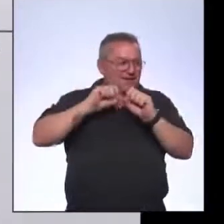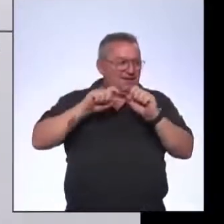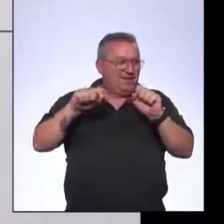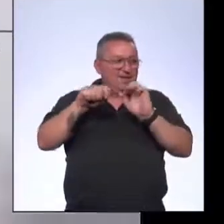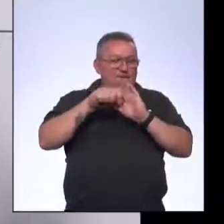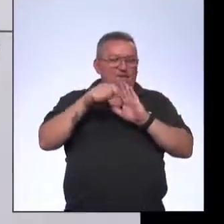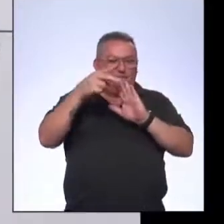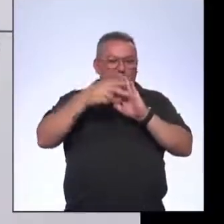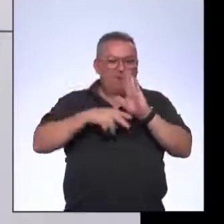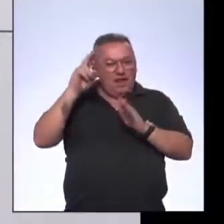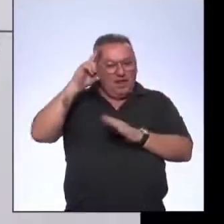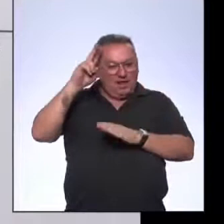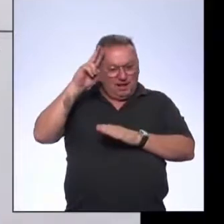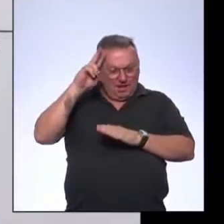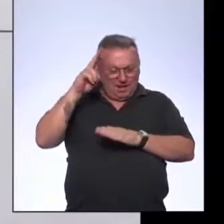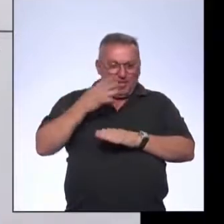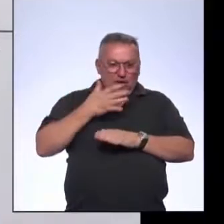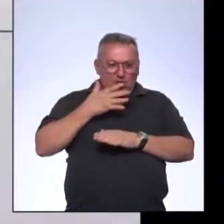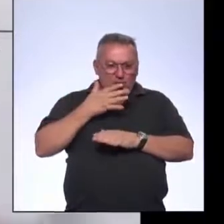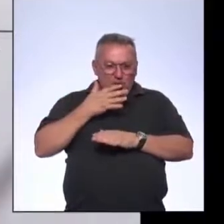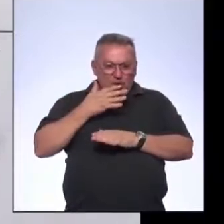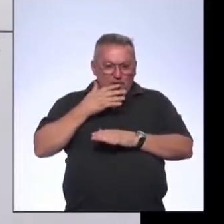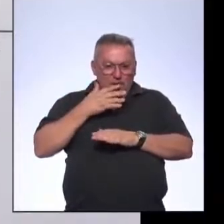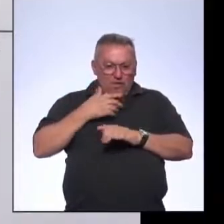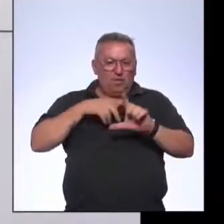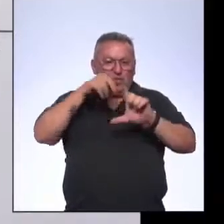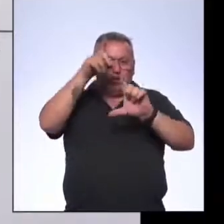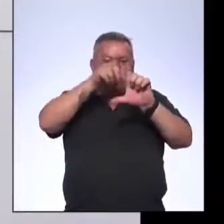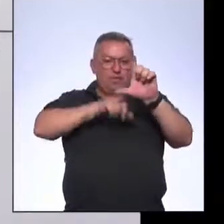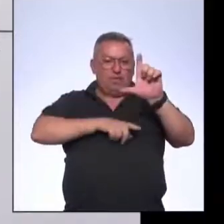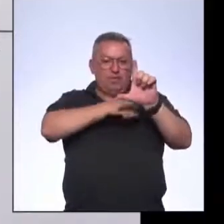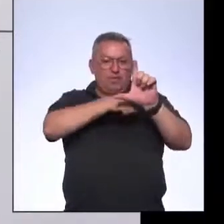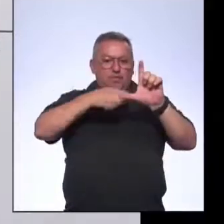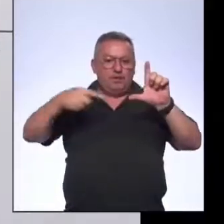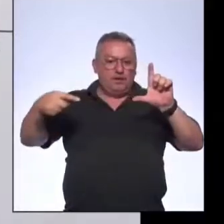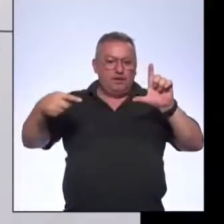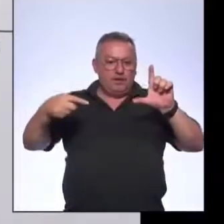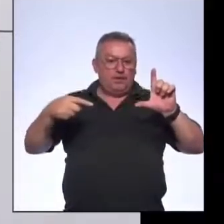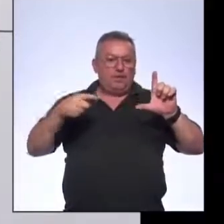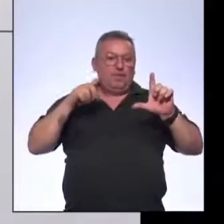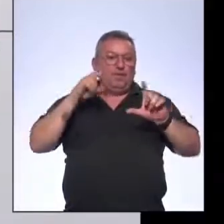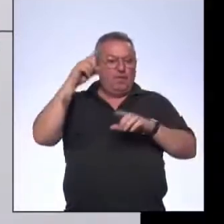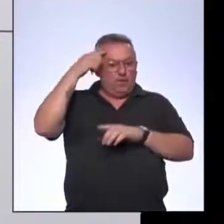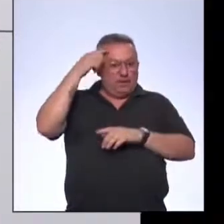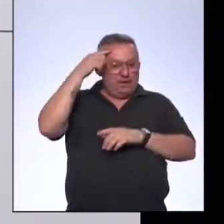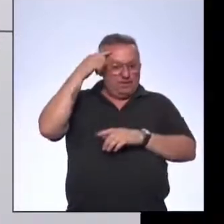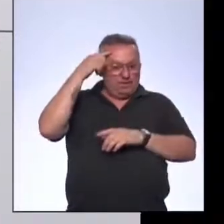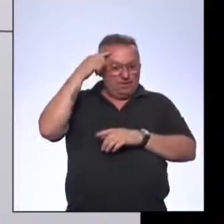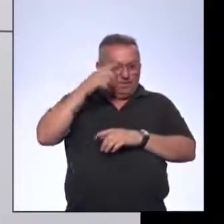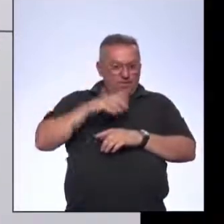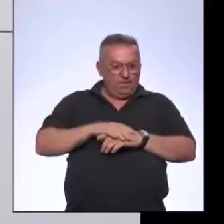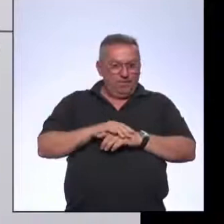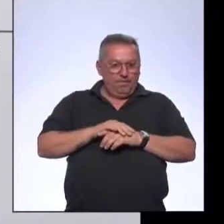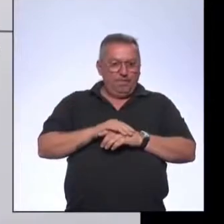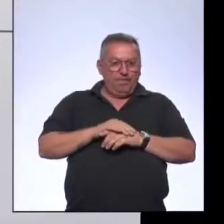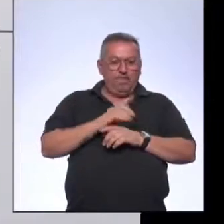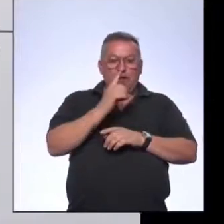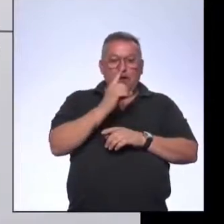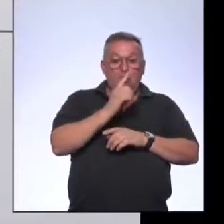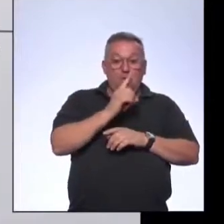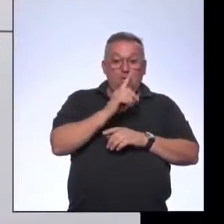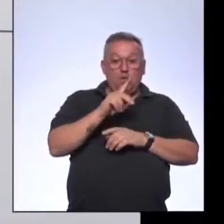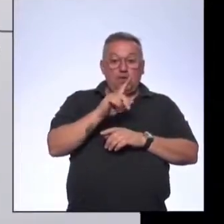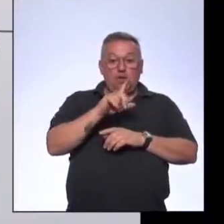proporção Neve agora dava aula para vocês sobre proporcionalidade né Então vamos pensar comigo né se uma pessoa levar 1 kg